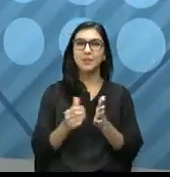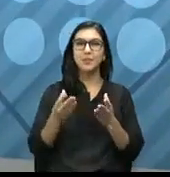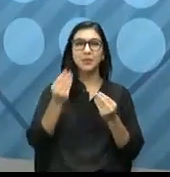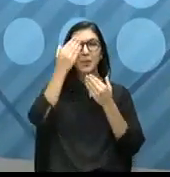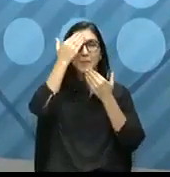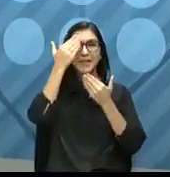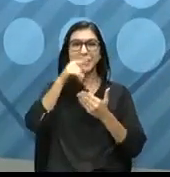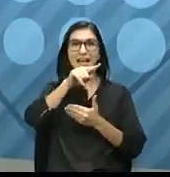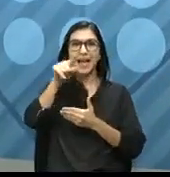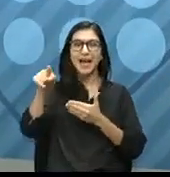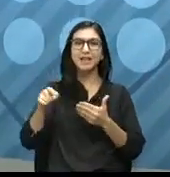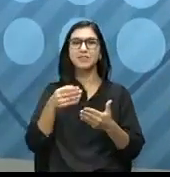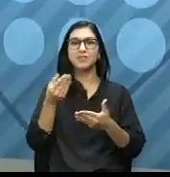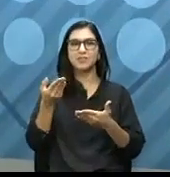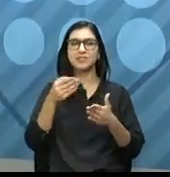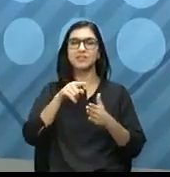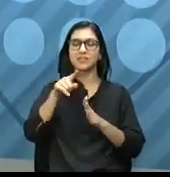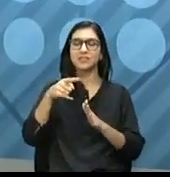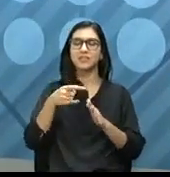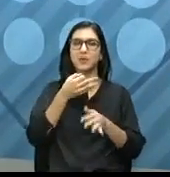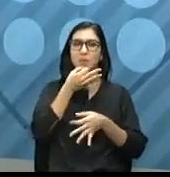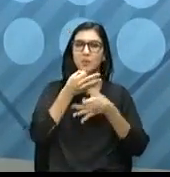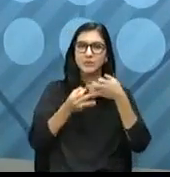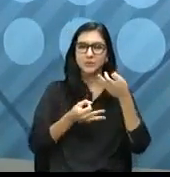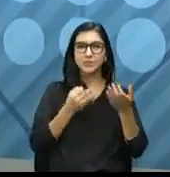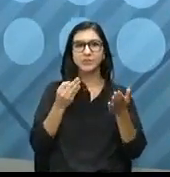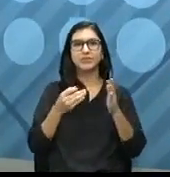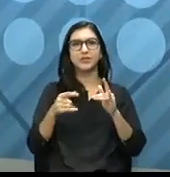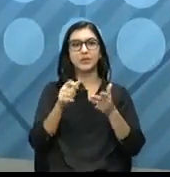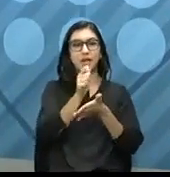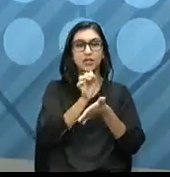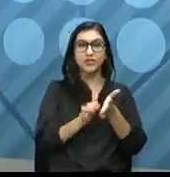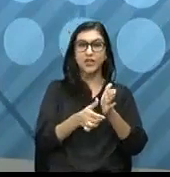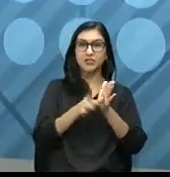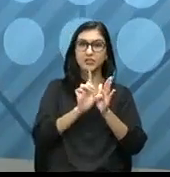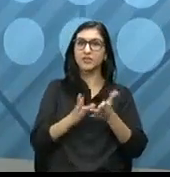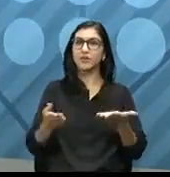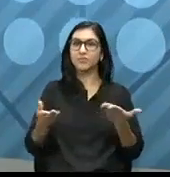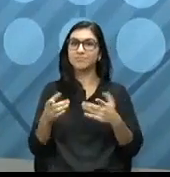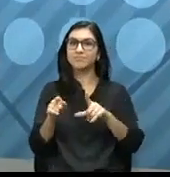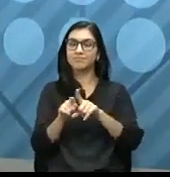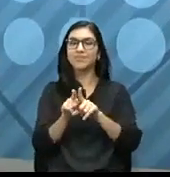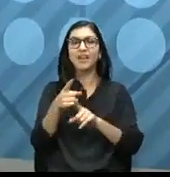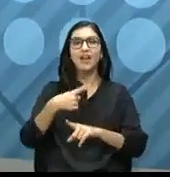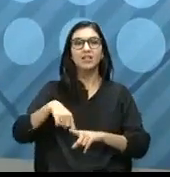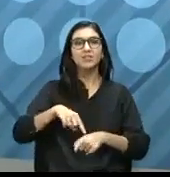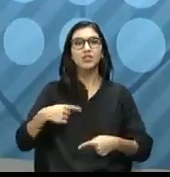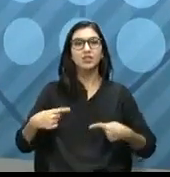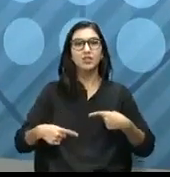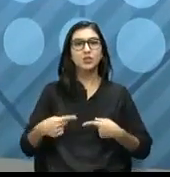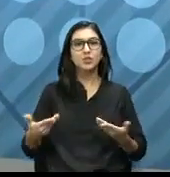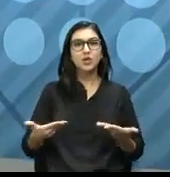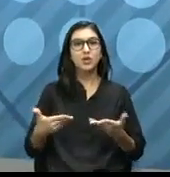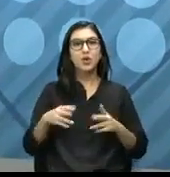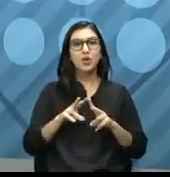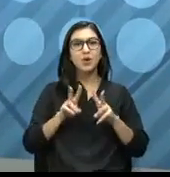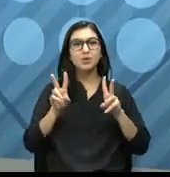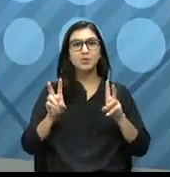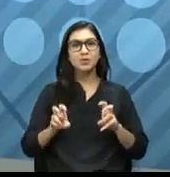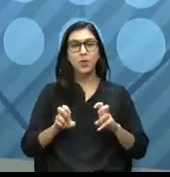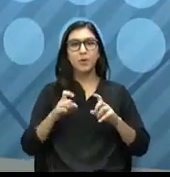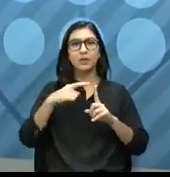Muito obrigada pelas contribuições, tanto nessa atividade quanto nas anteriores. E nós vamos discutir, então, essa questão